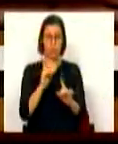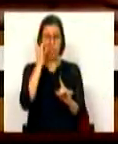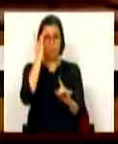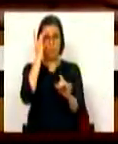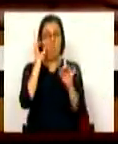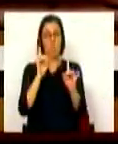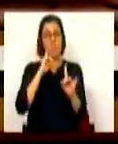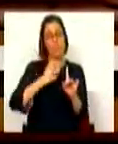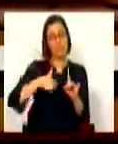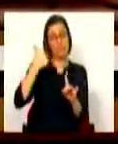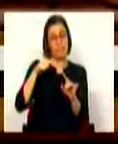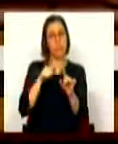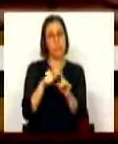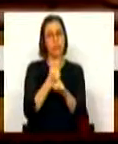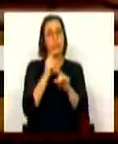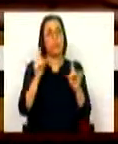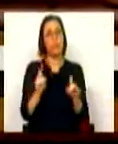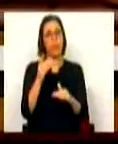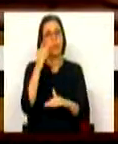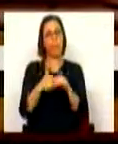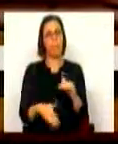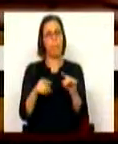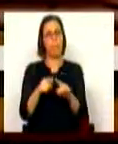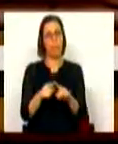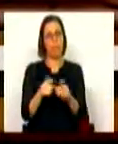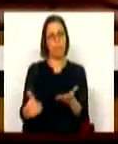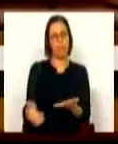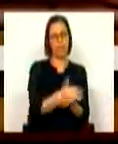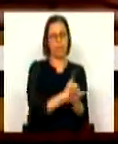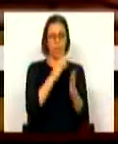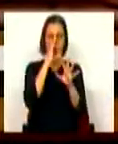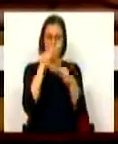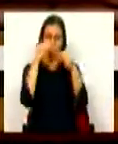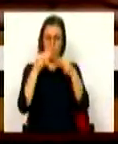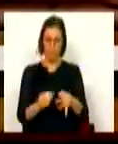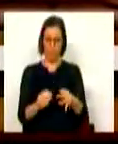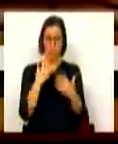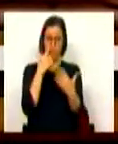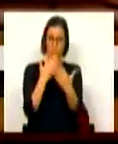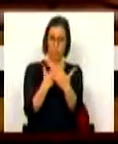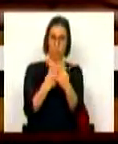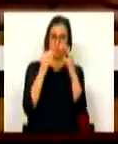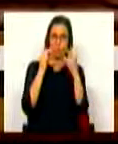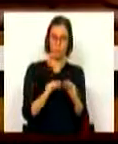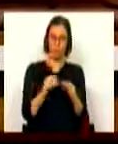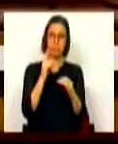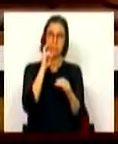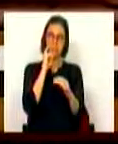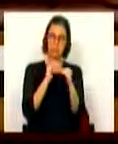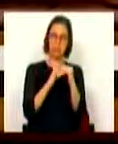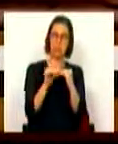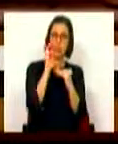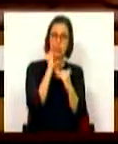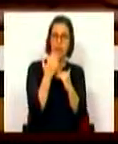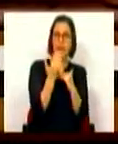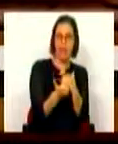mas substancialmente, porque no momento em que os dados oficiais evidenciam um quadro estável de